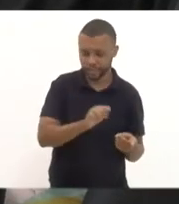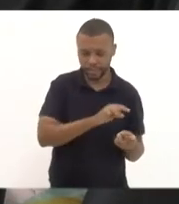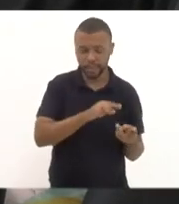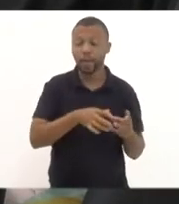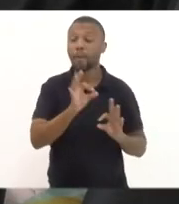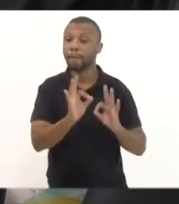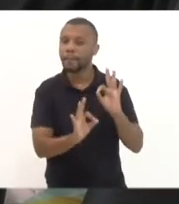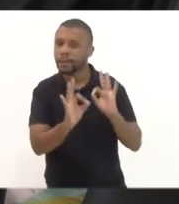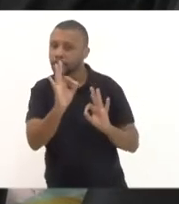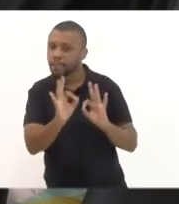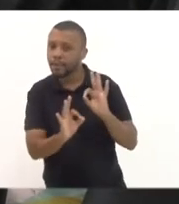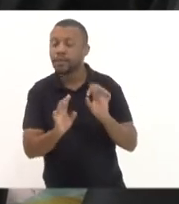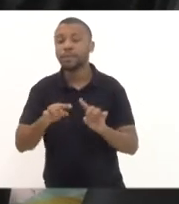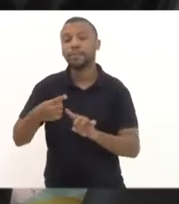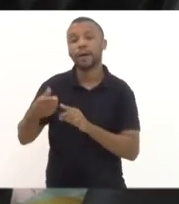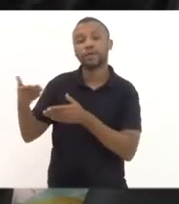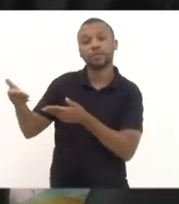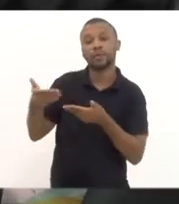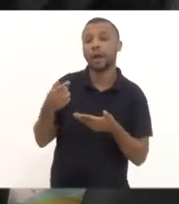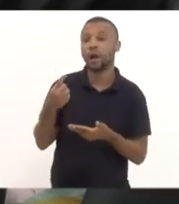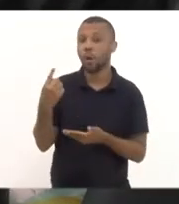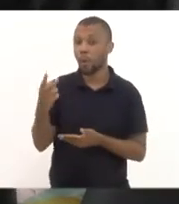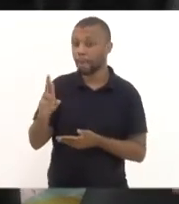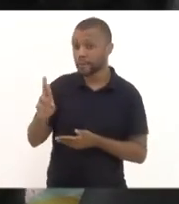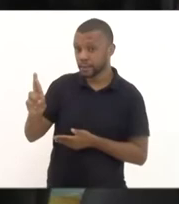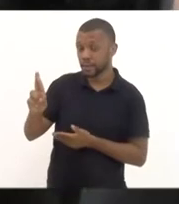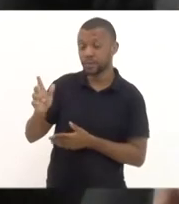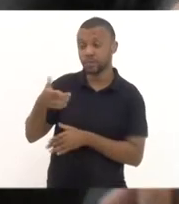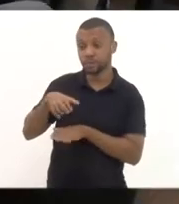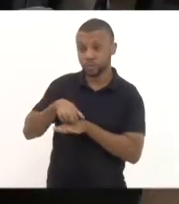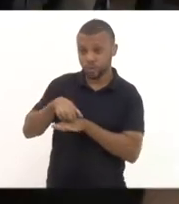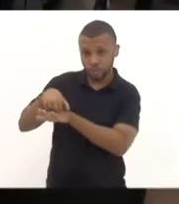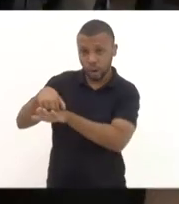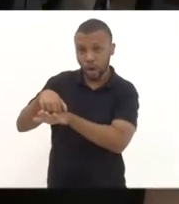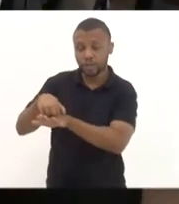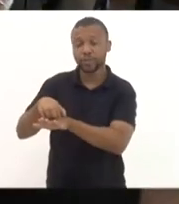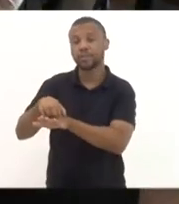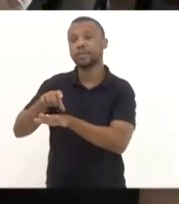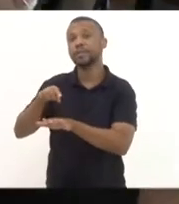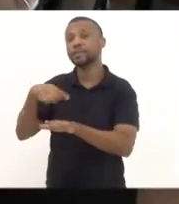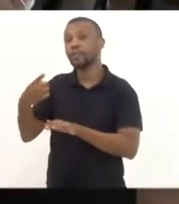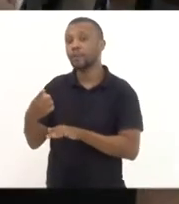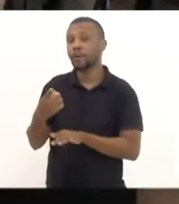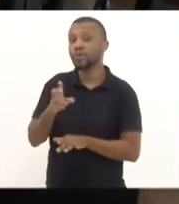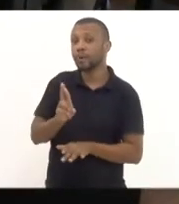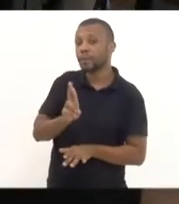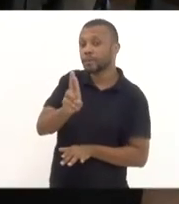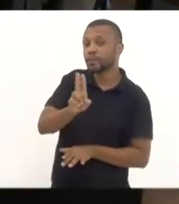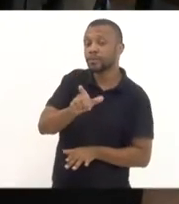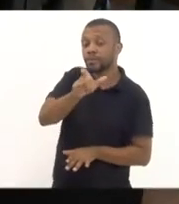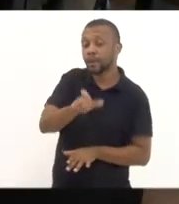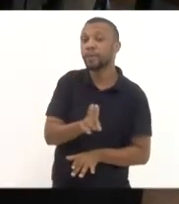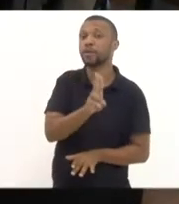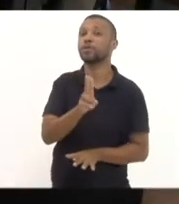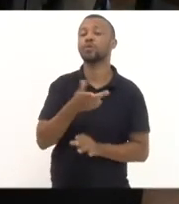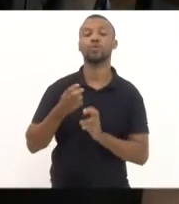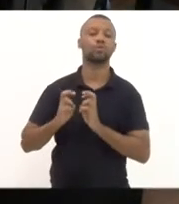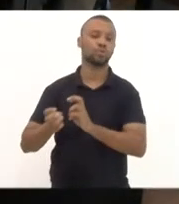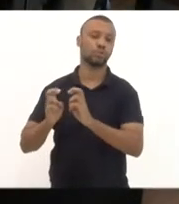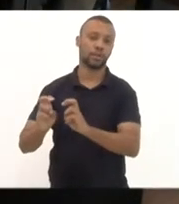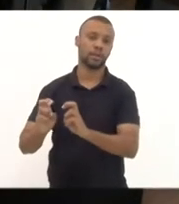a frente do usuário para depois chamar só a concessionária deixou deixou apresentar o que acontece é o seguinte eu